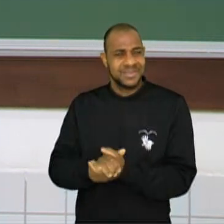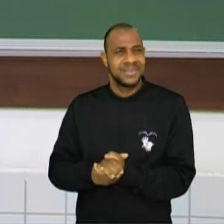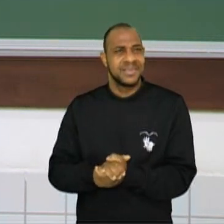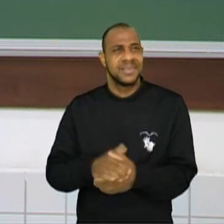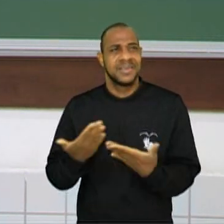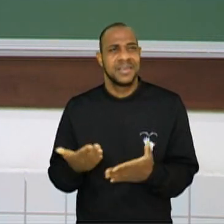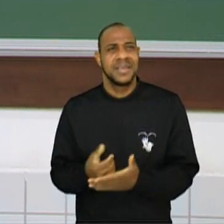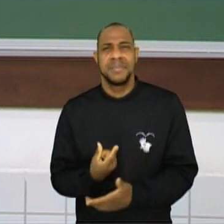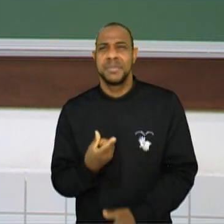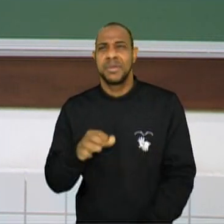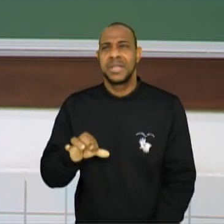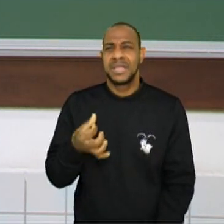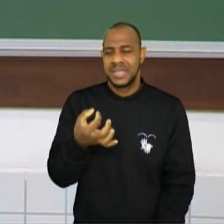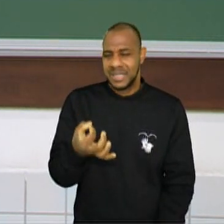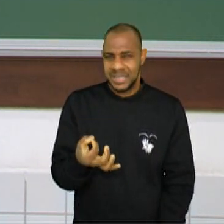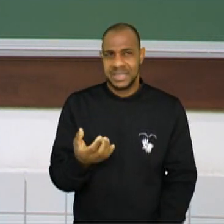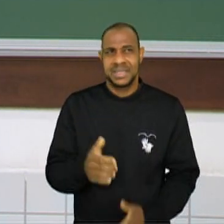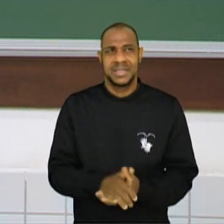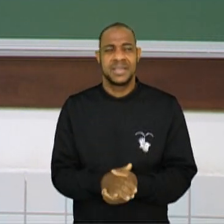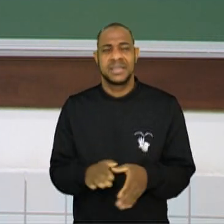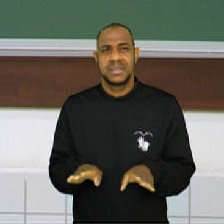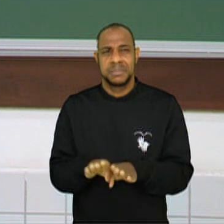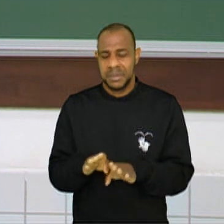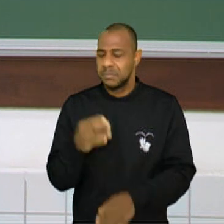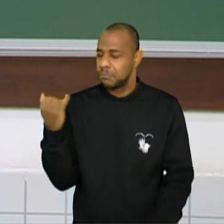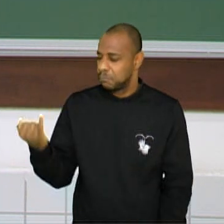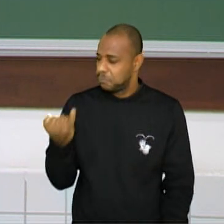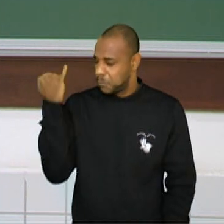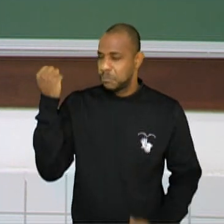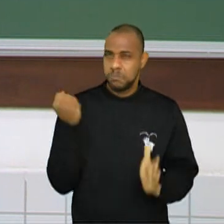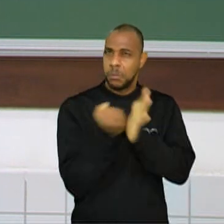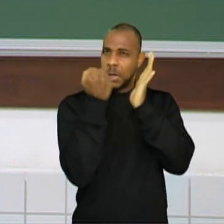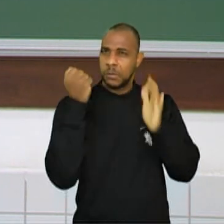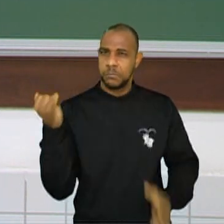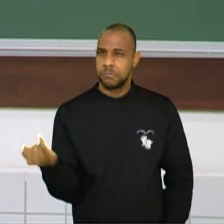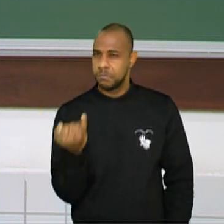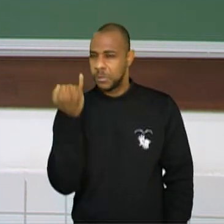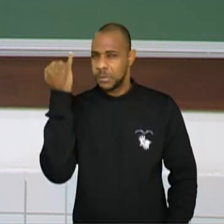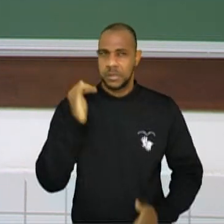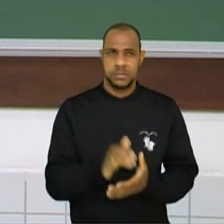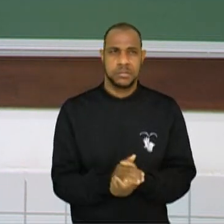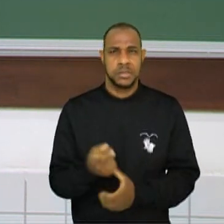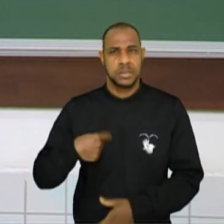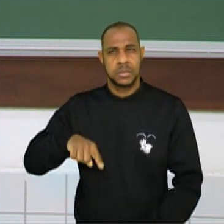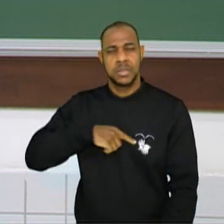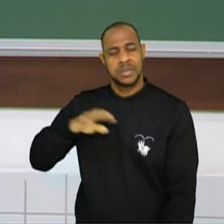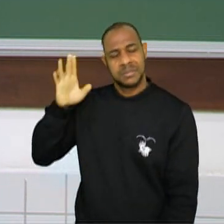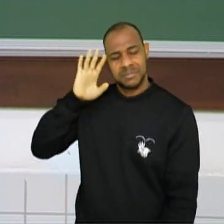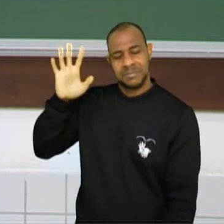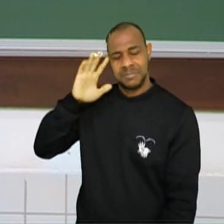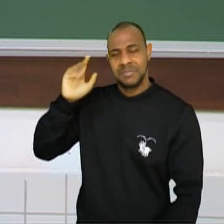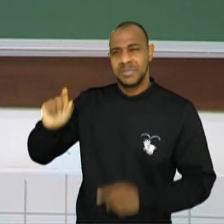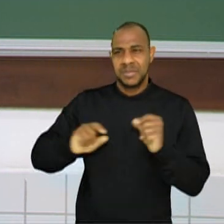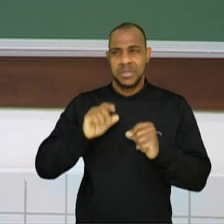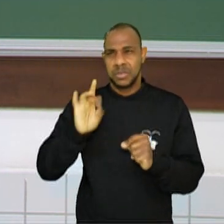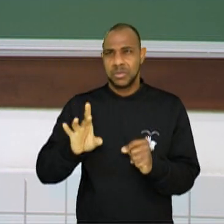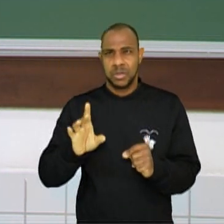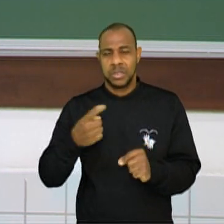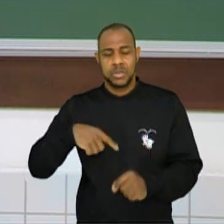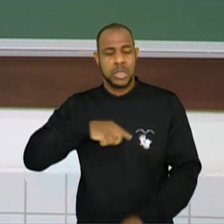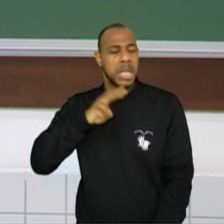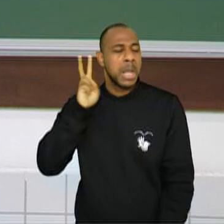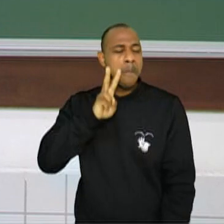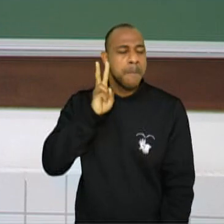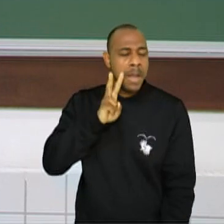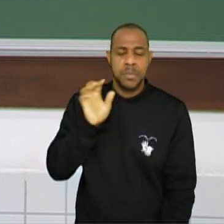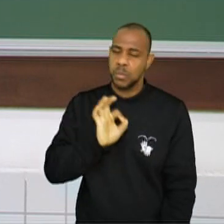em 1960, também uma figura importante. Então, a gente lembra em história que o nosso imaginário é constituído não só por aquilo que nós lembramos